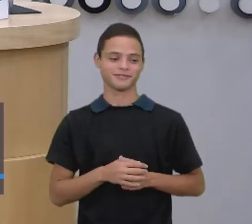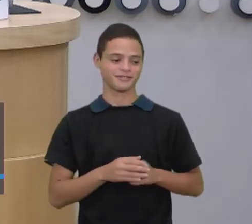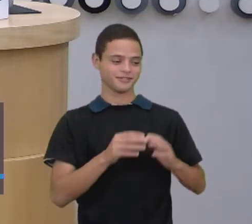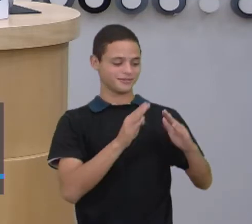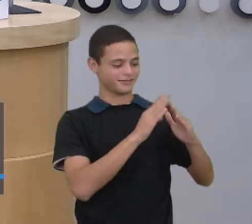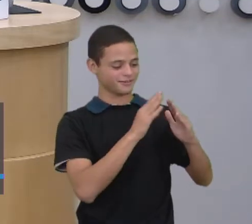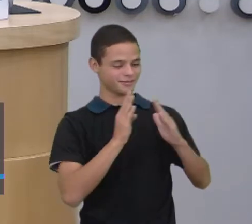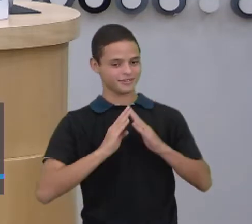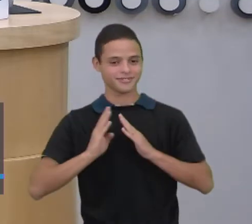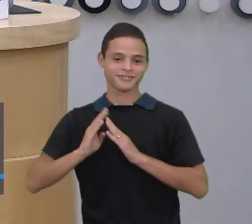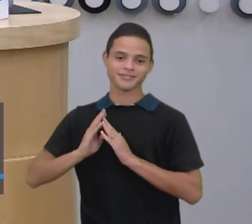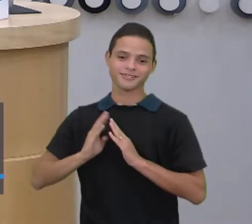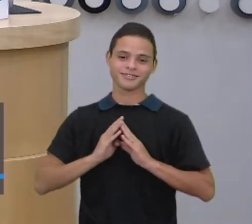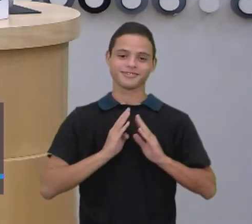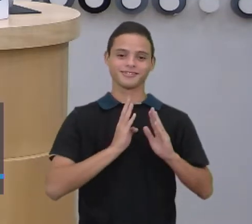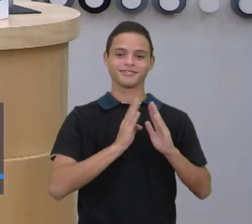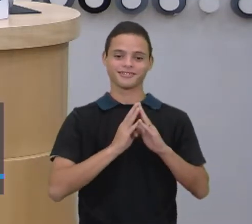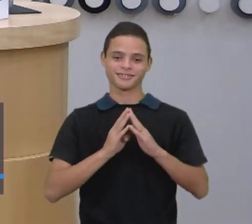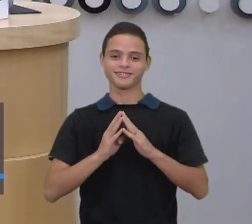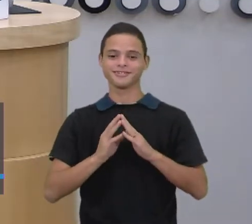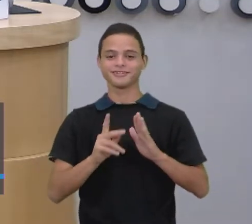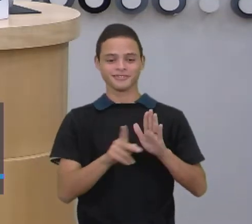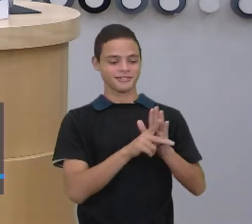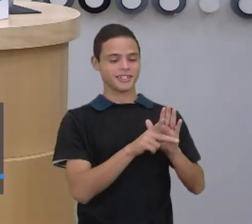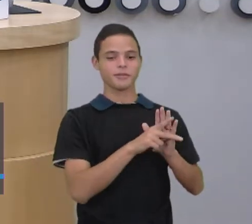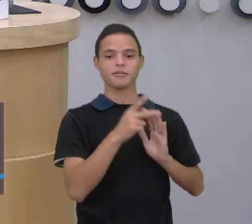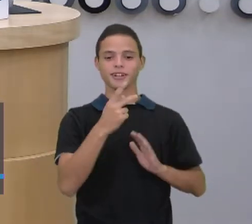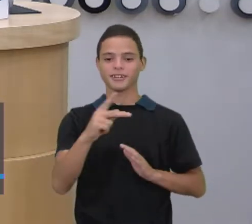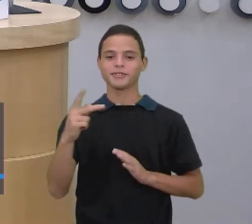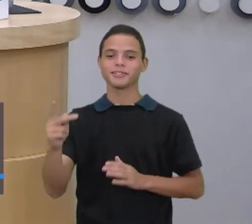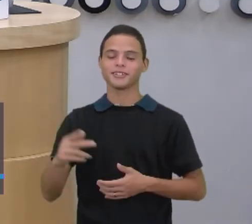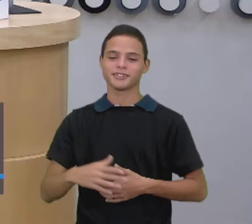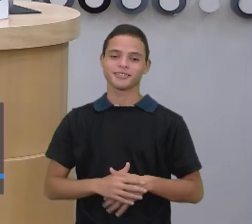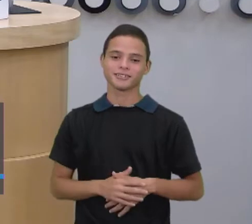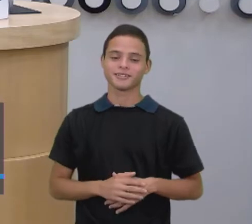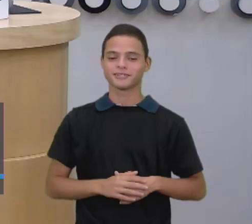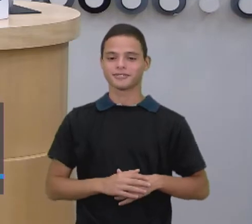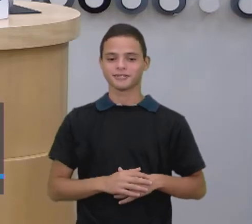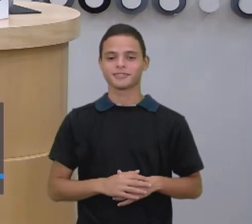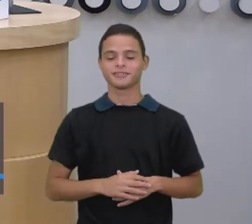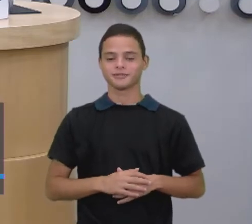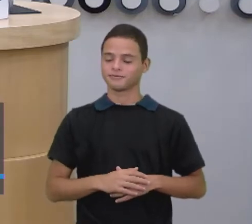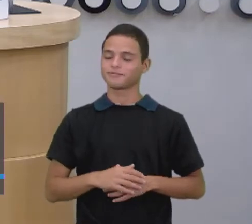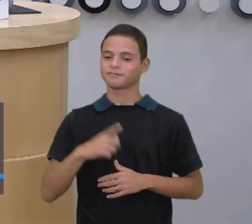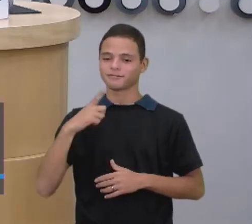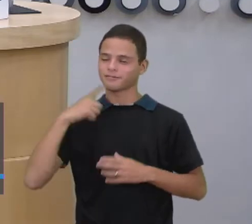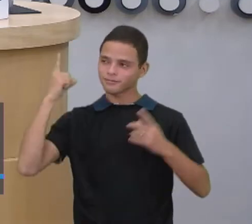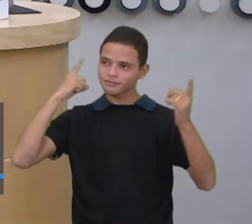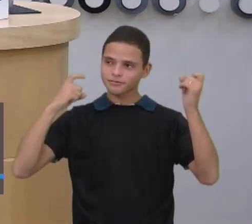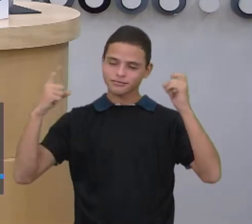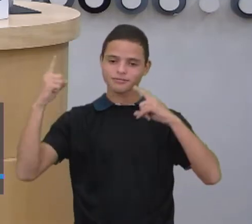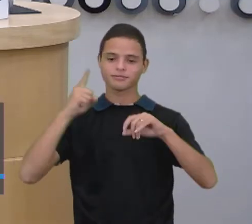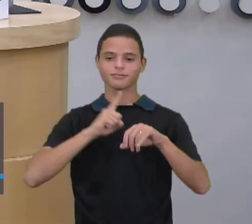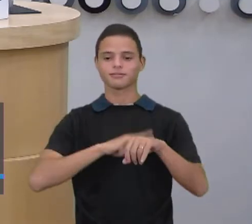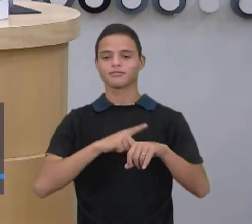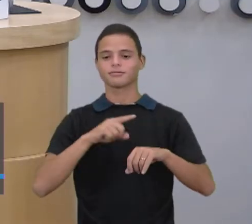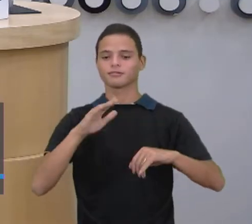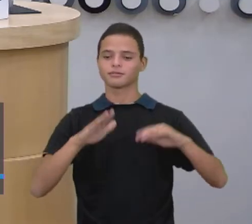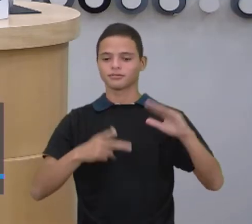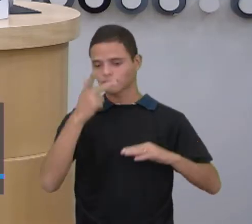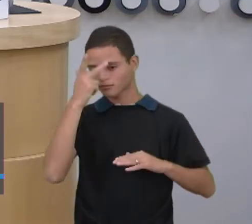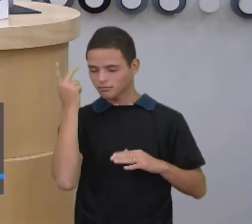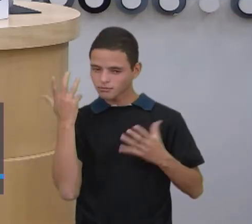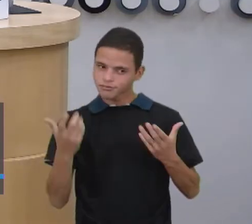de uma zona exclusivamente residencial. Por quê? Porque o show causa barulho no horário que geralmente as pessoas estão